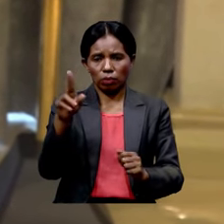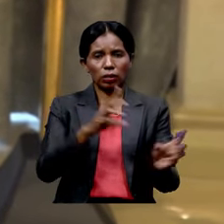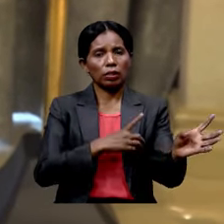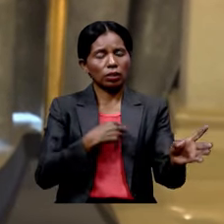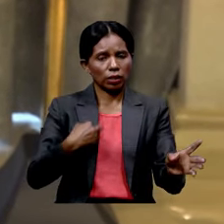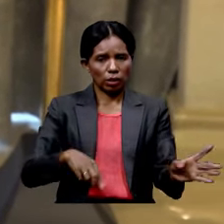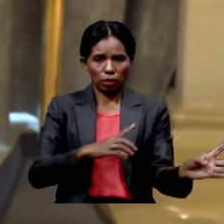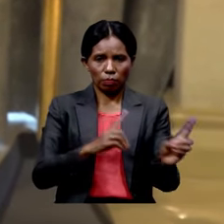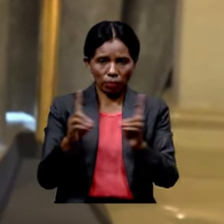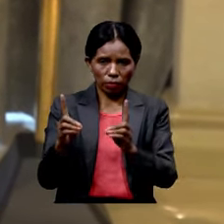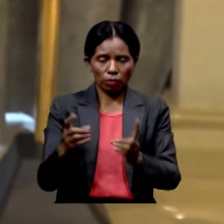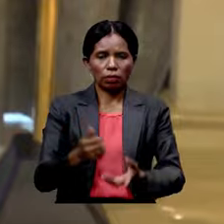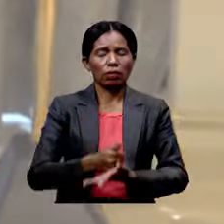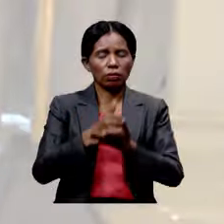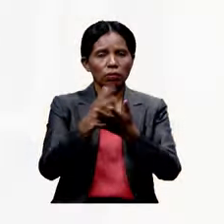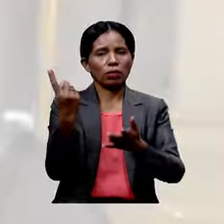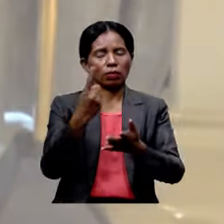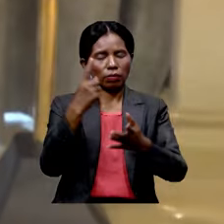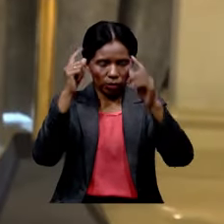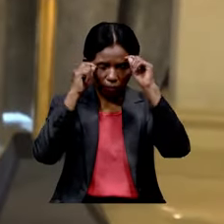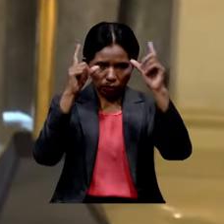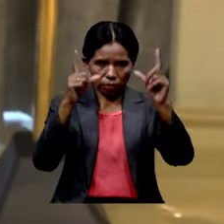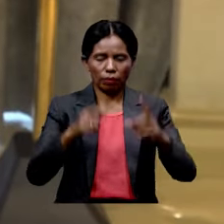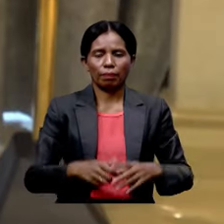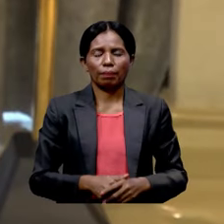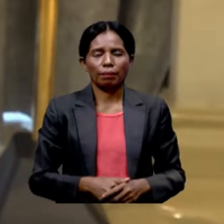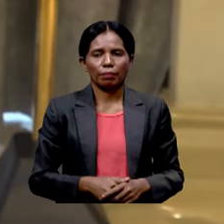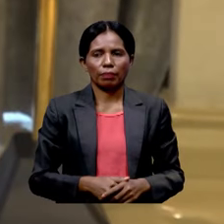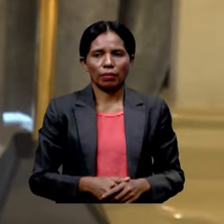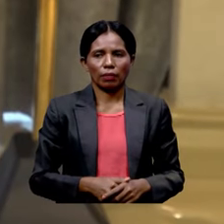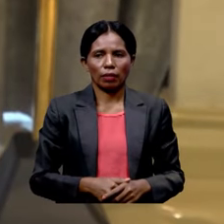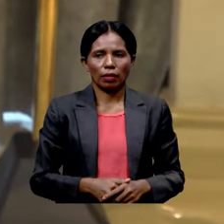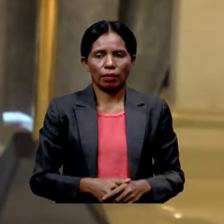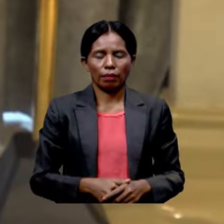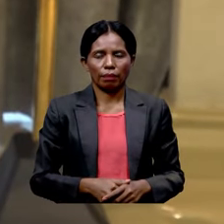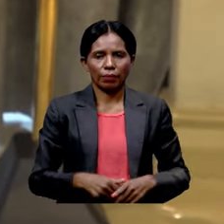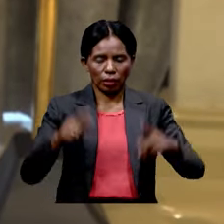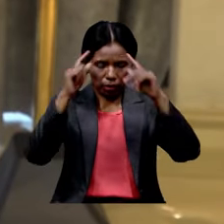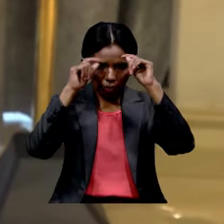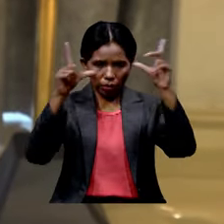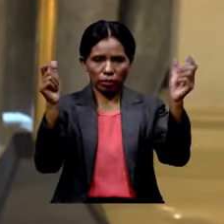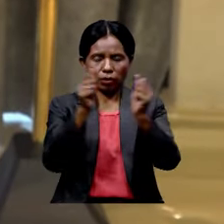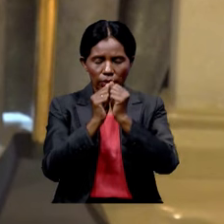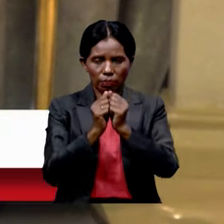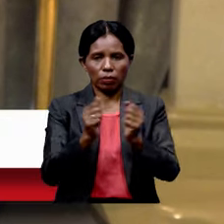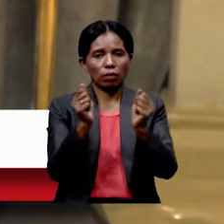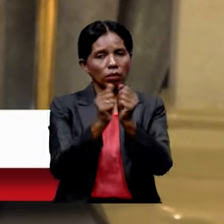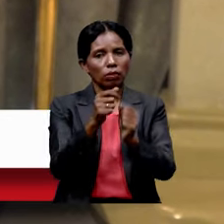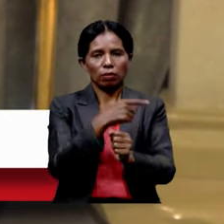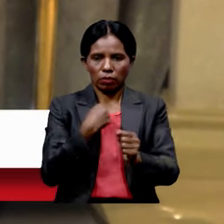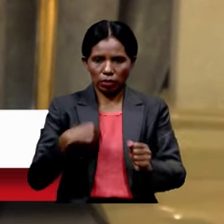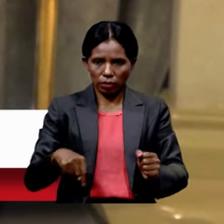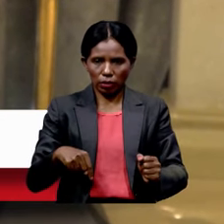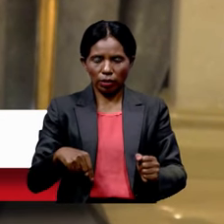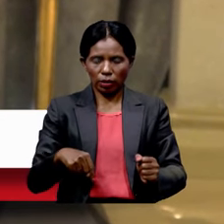apoia na fatin Timor-Leste e a setor oi-oin. Entre Timor-Leste, a moto co China, e